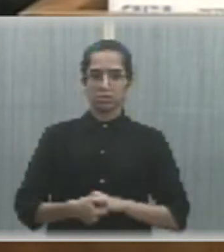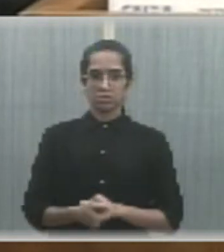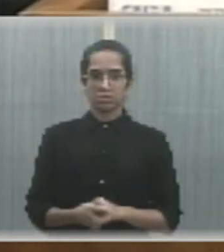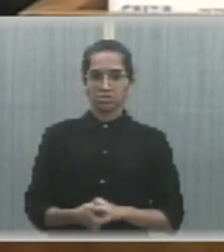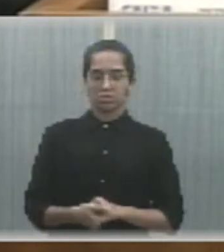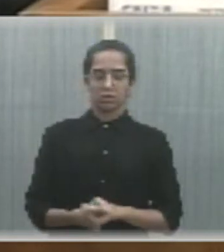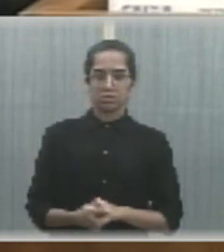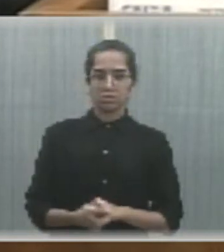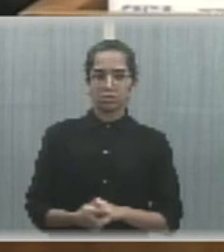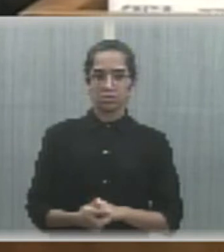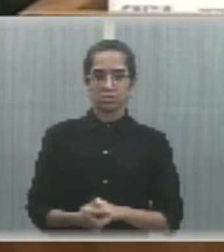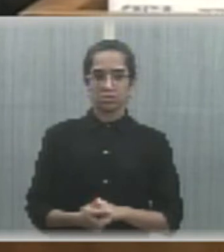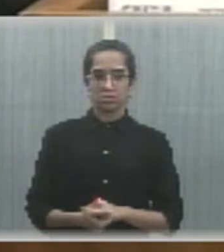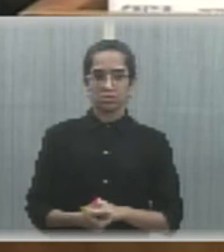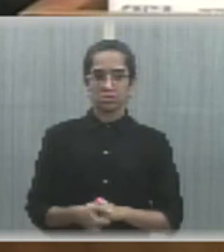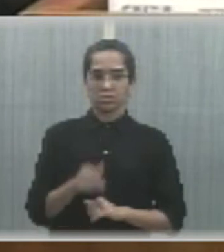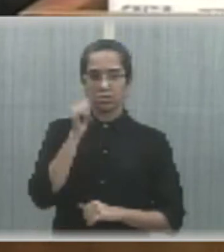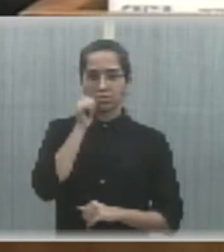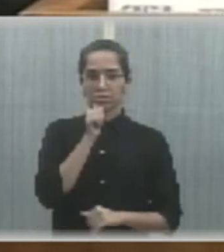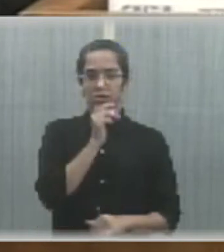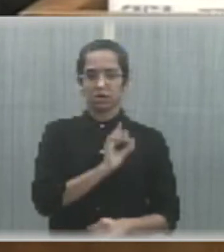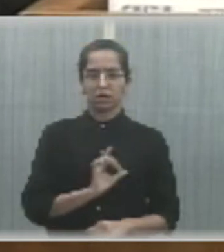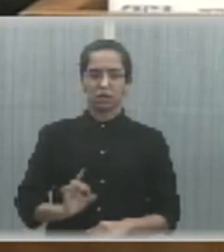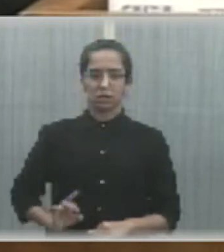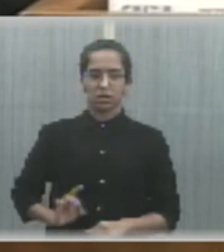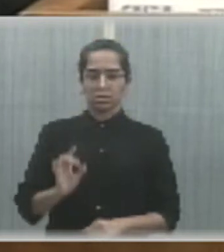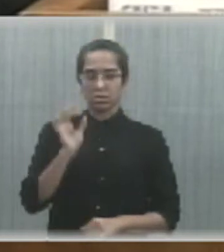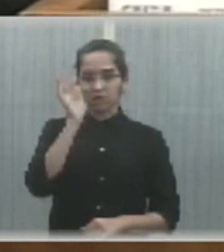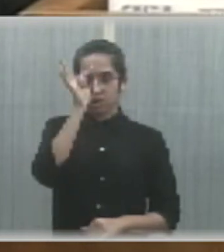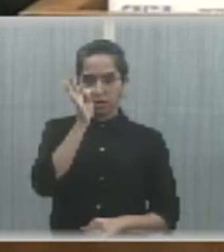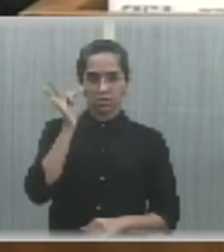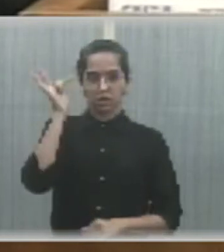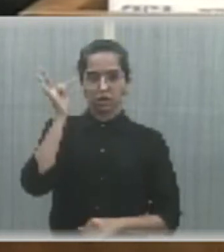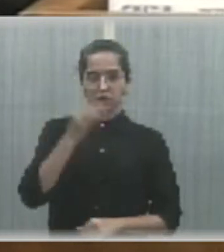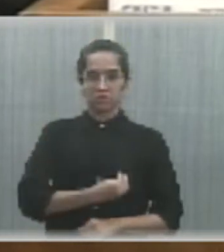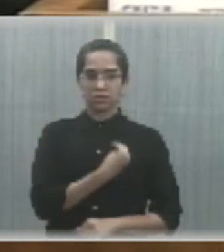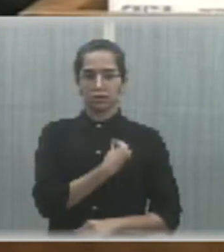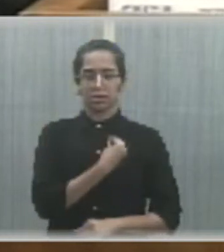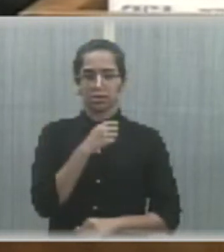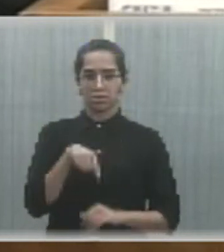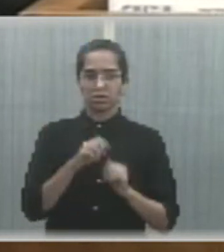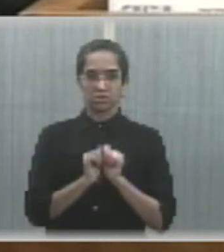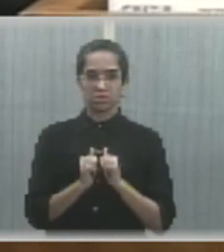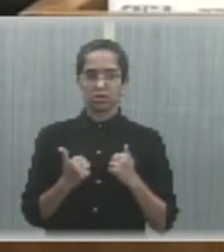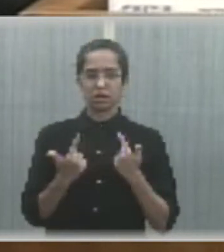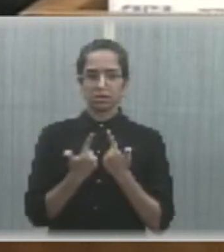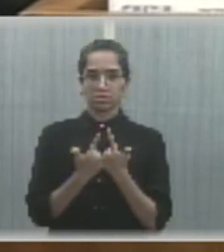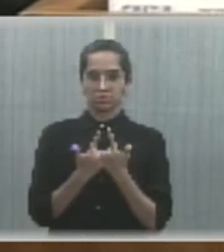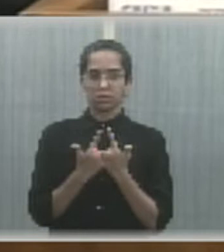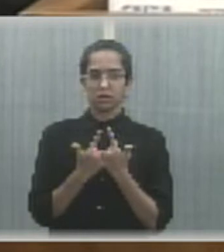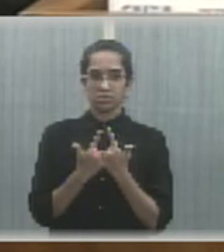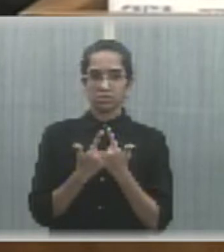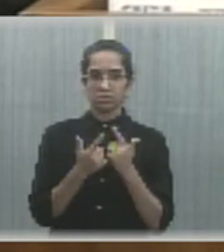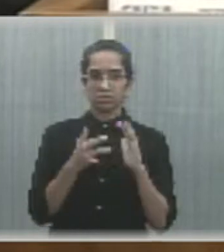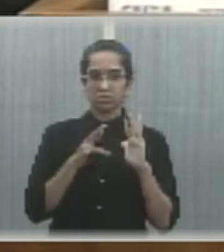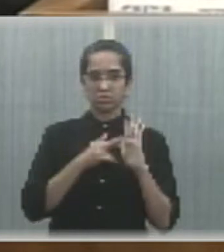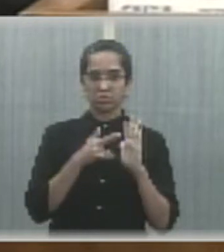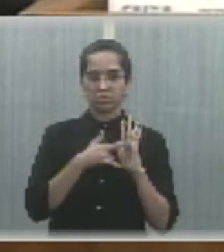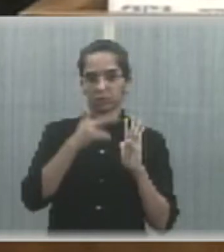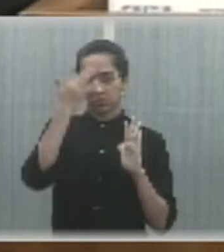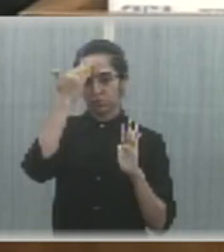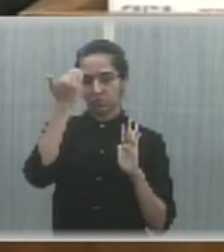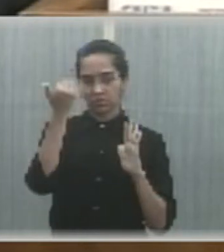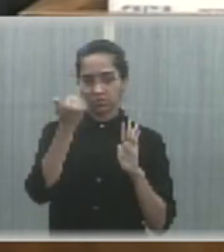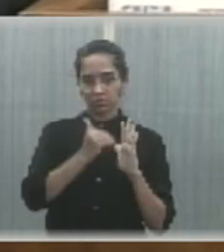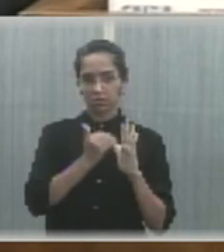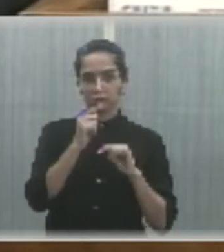Requerimento da senhora deputada Tereza Brito, com assento nesta Casa Legislativa, com base no regimento